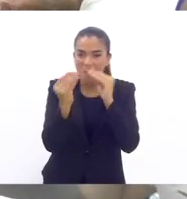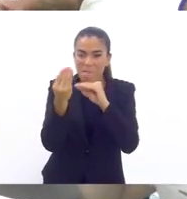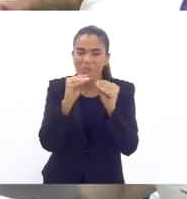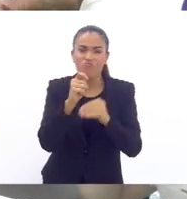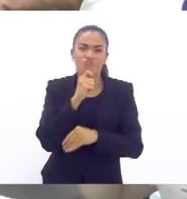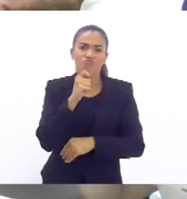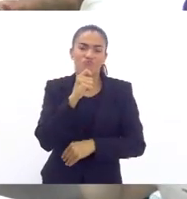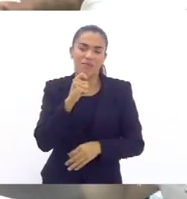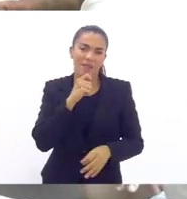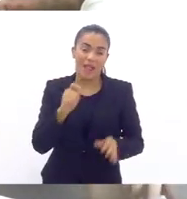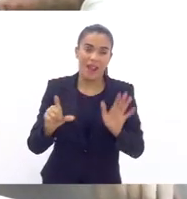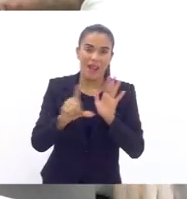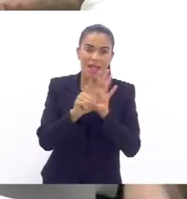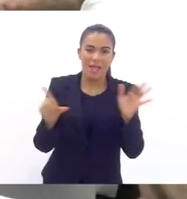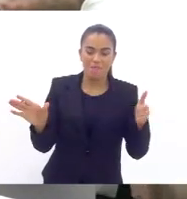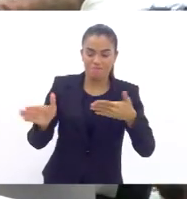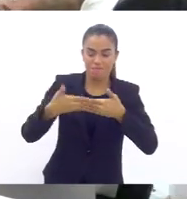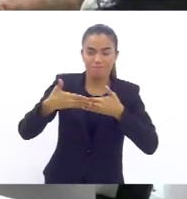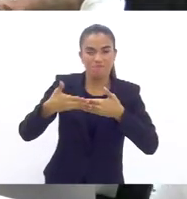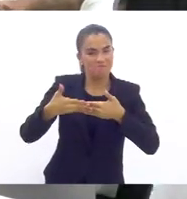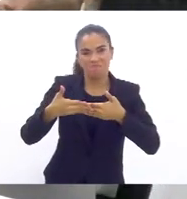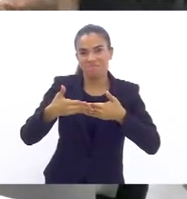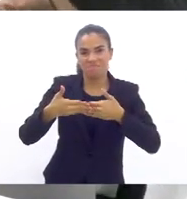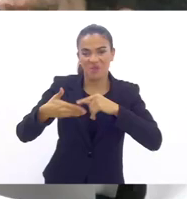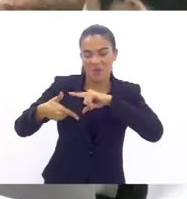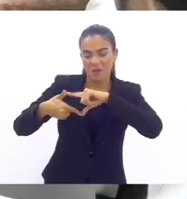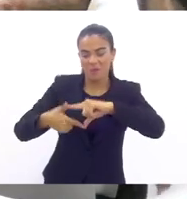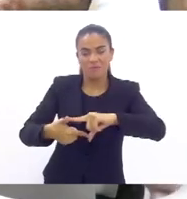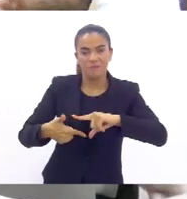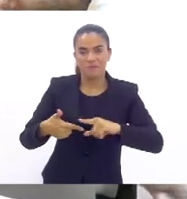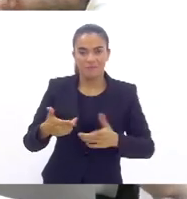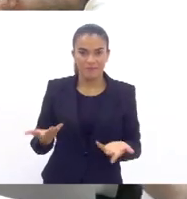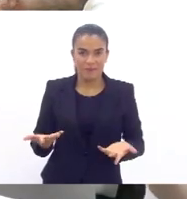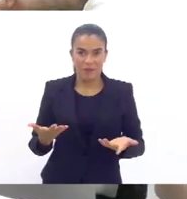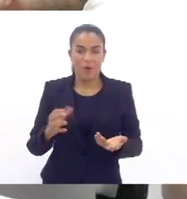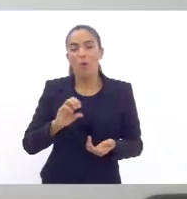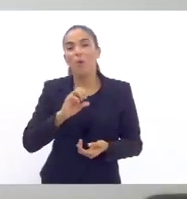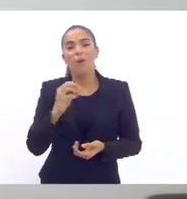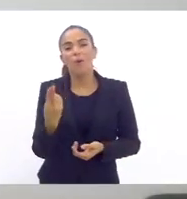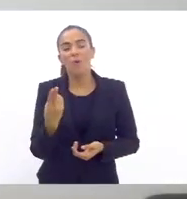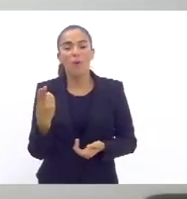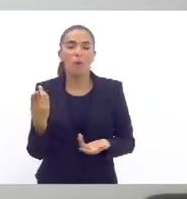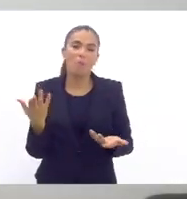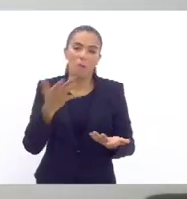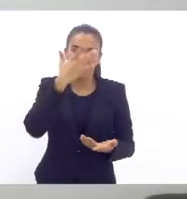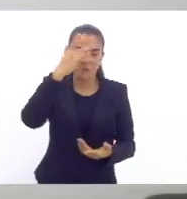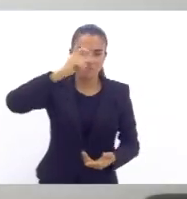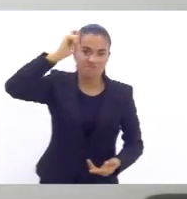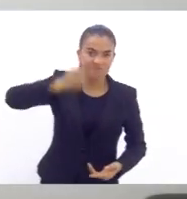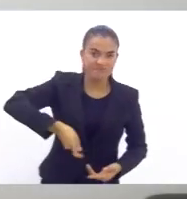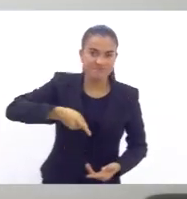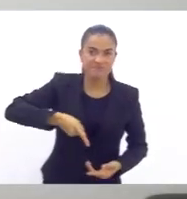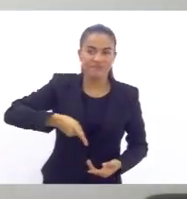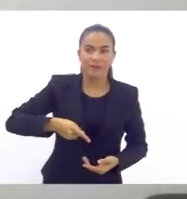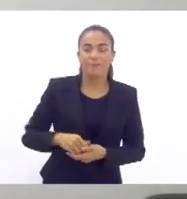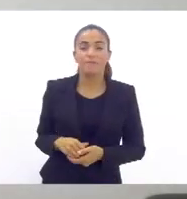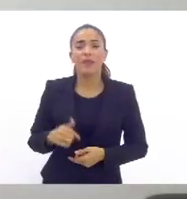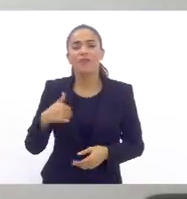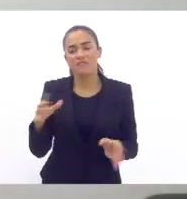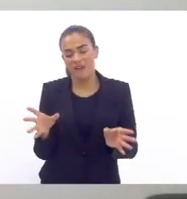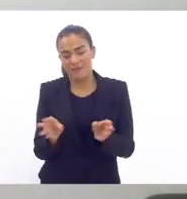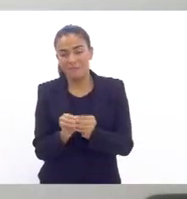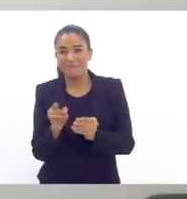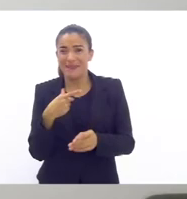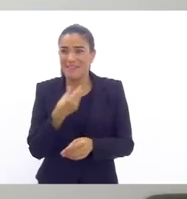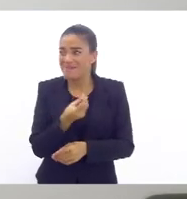que venha a ser fechada como os pressupostos do positivismo como os pressupostos daqueles que são autoritários eu você breve porque